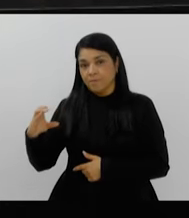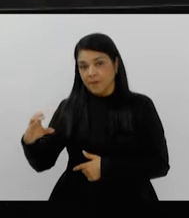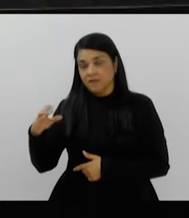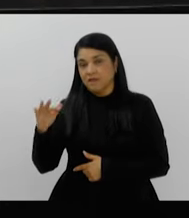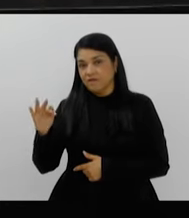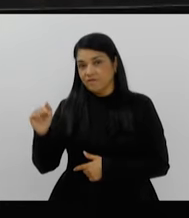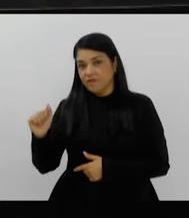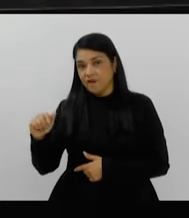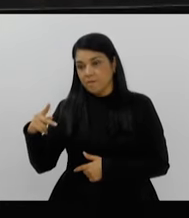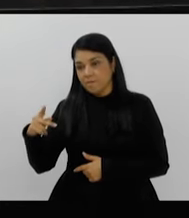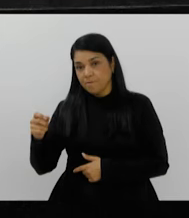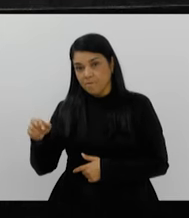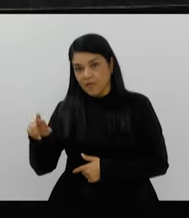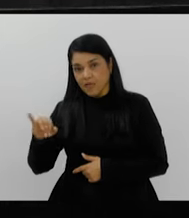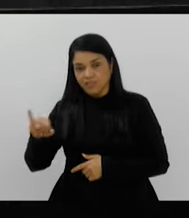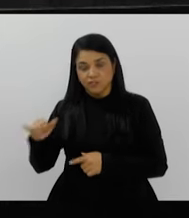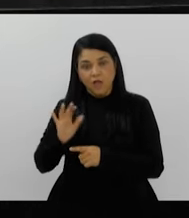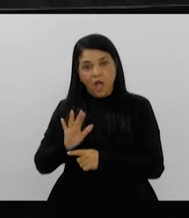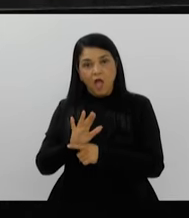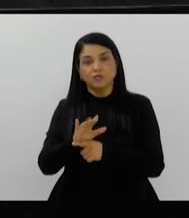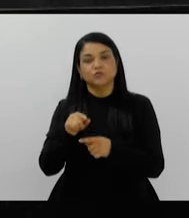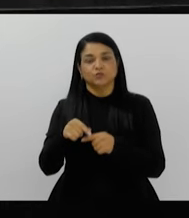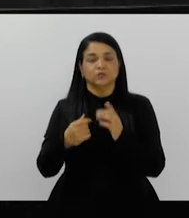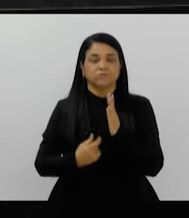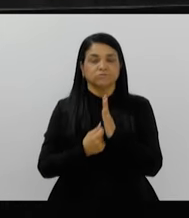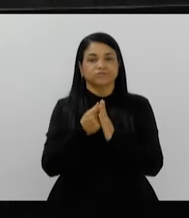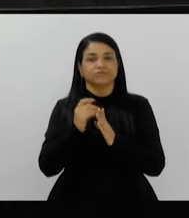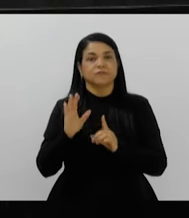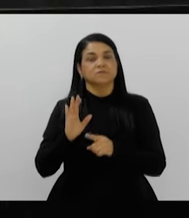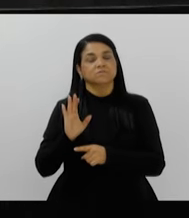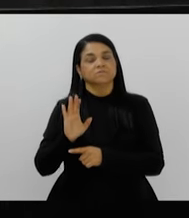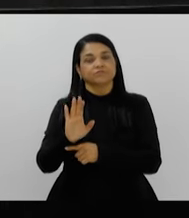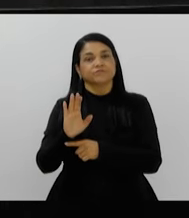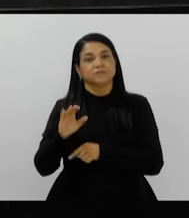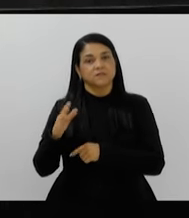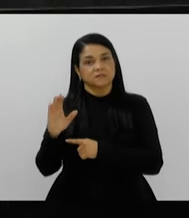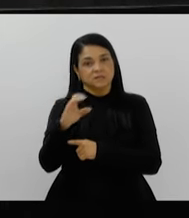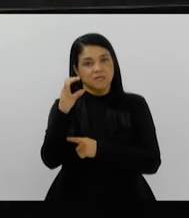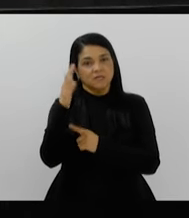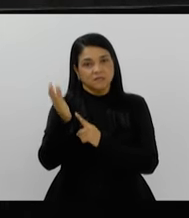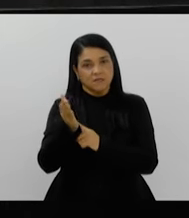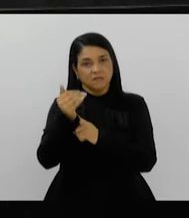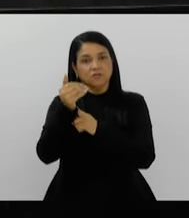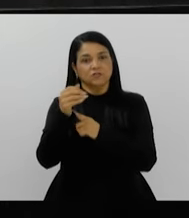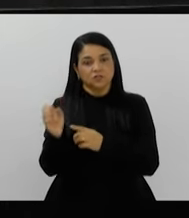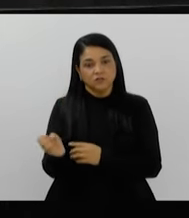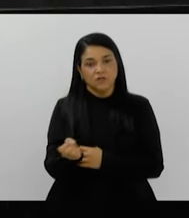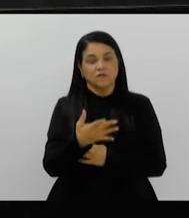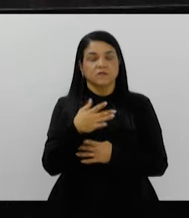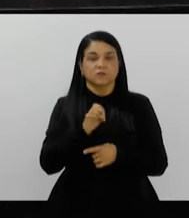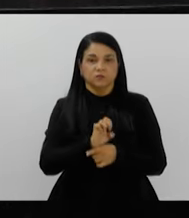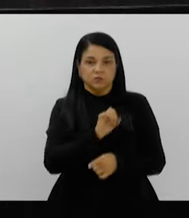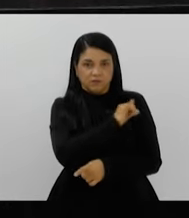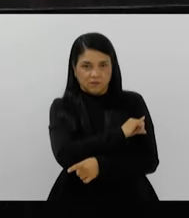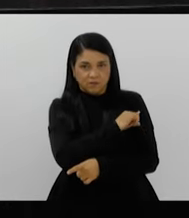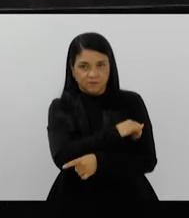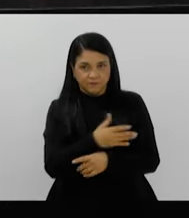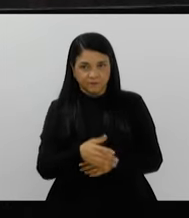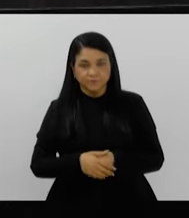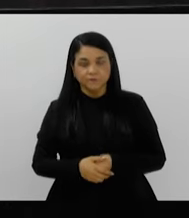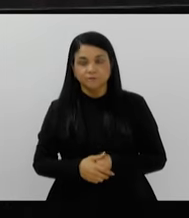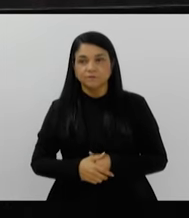uma diminuição sensível do orçamento para a ciência, tecnologia e inovação do Estado. Para concluir,